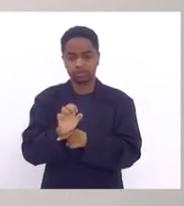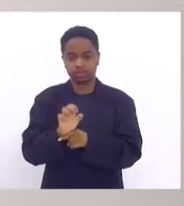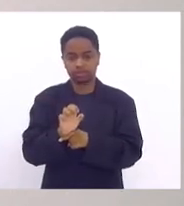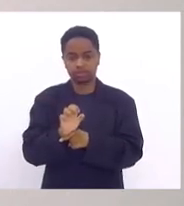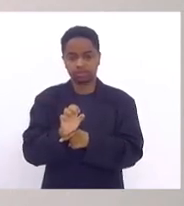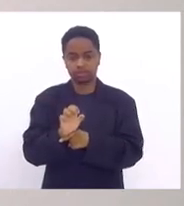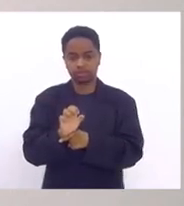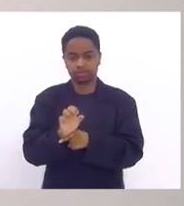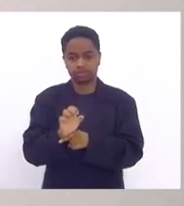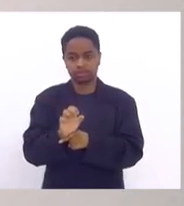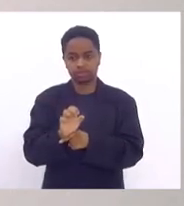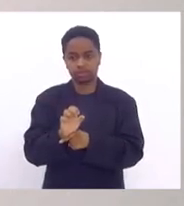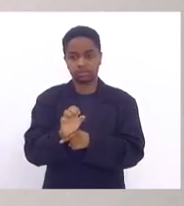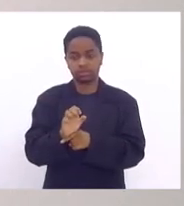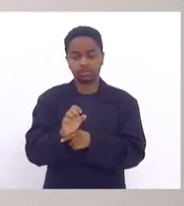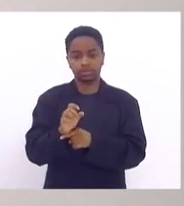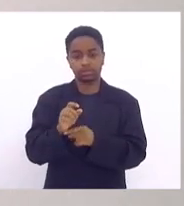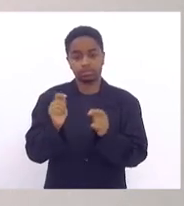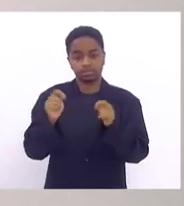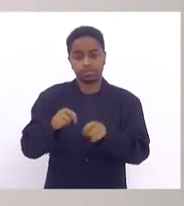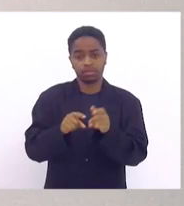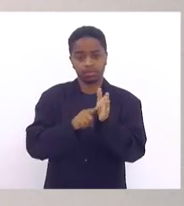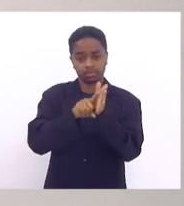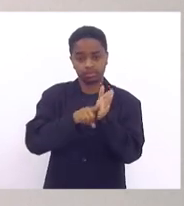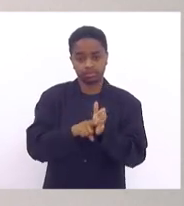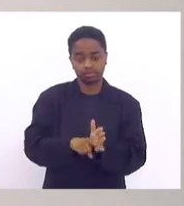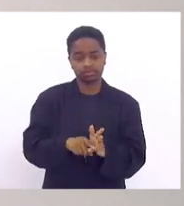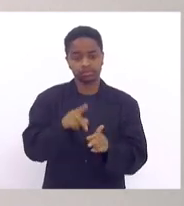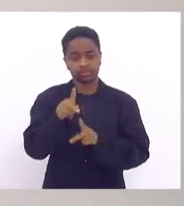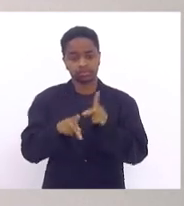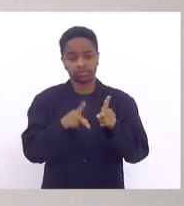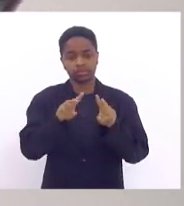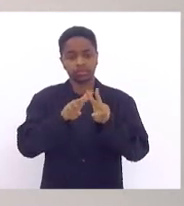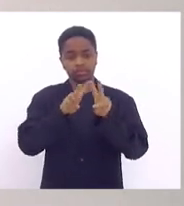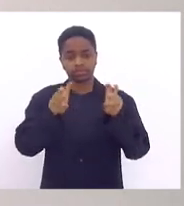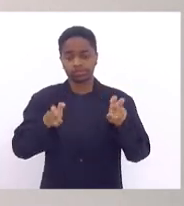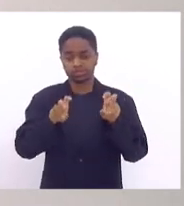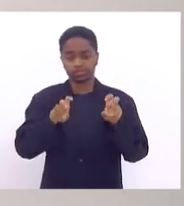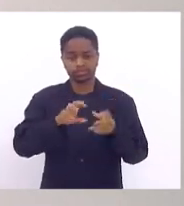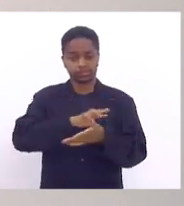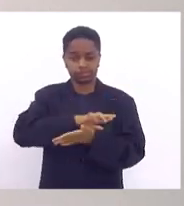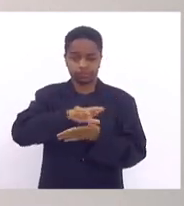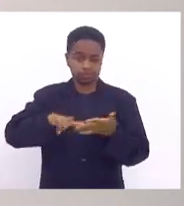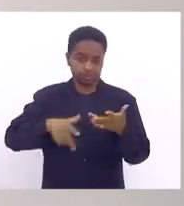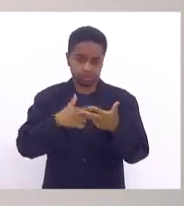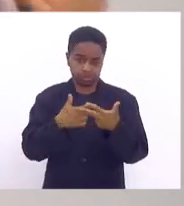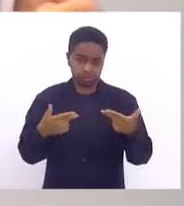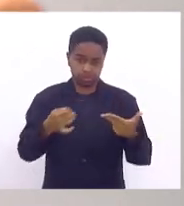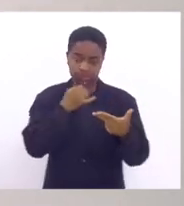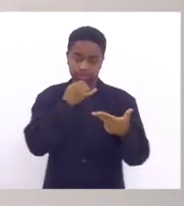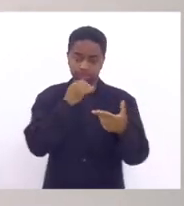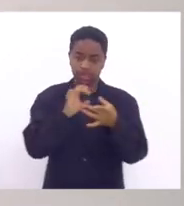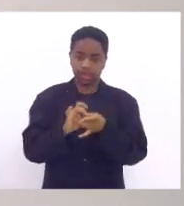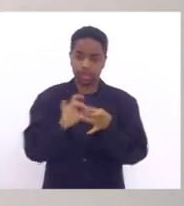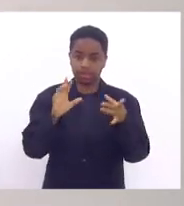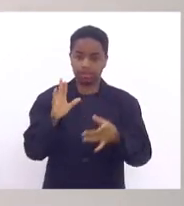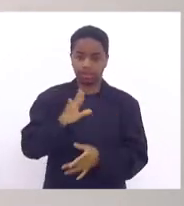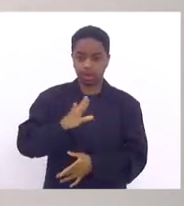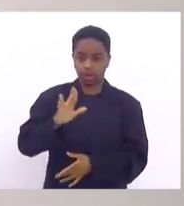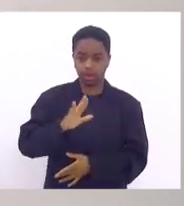objetos de consulta Popular sobre os mais diversos assuntos liberação da maconha